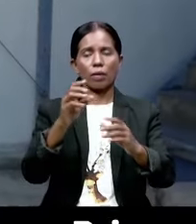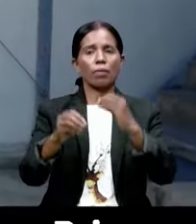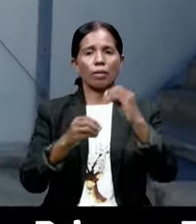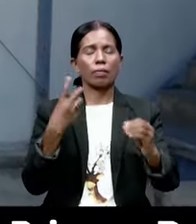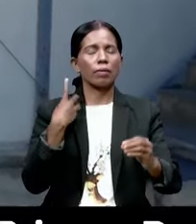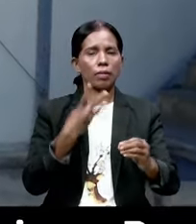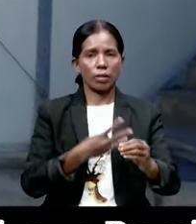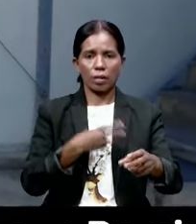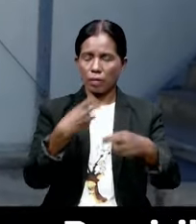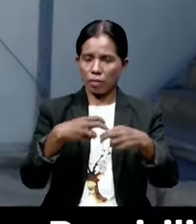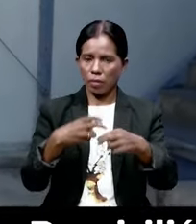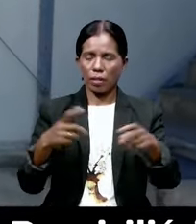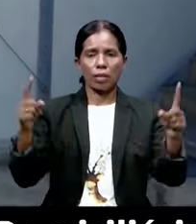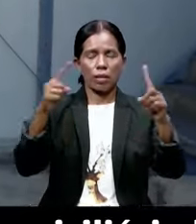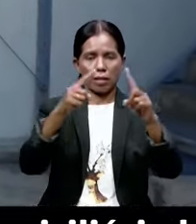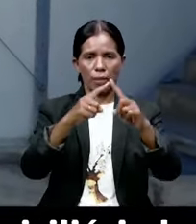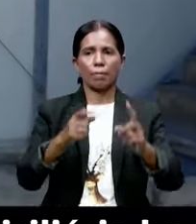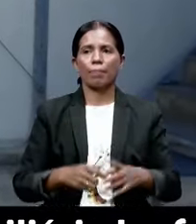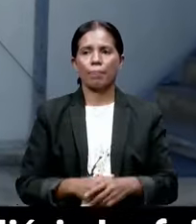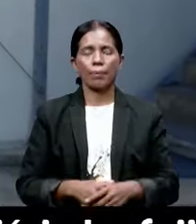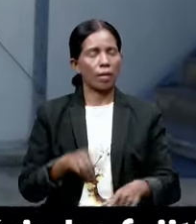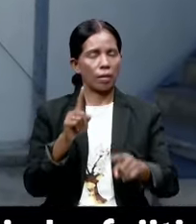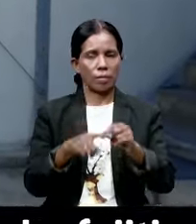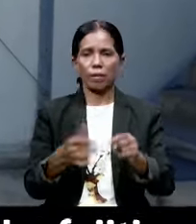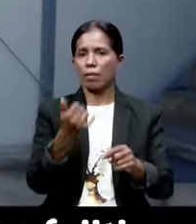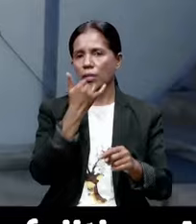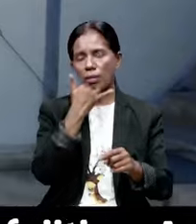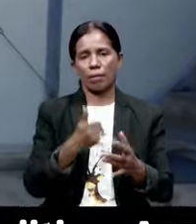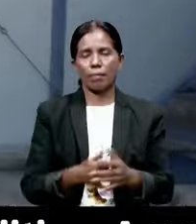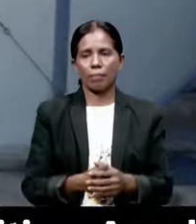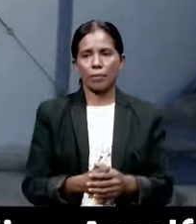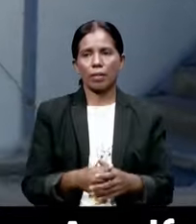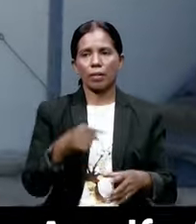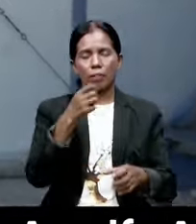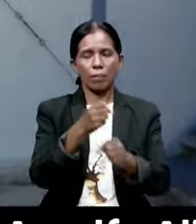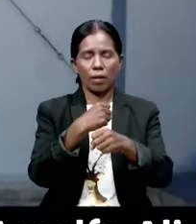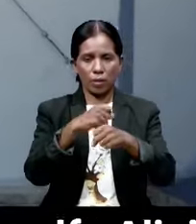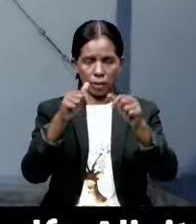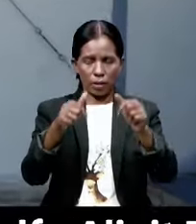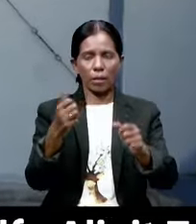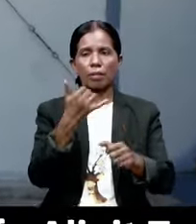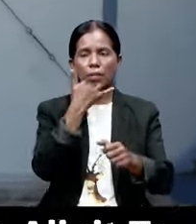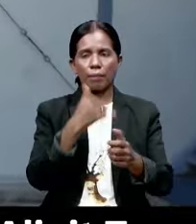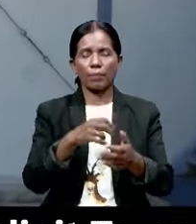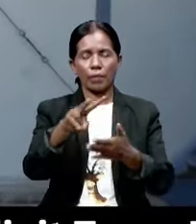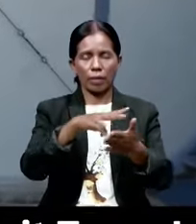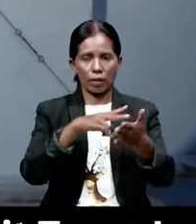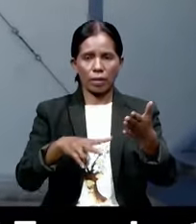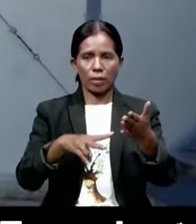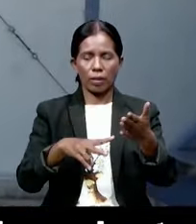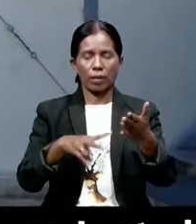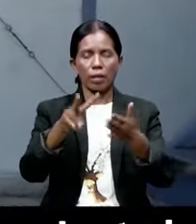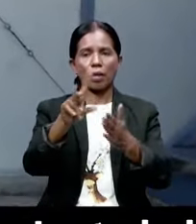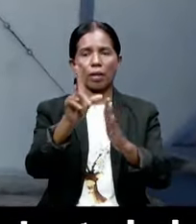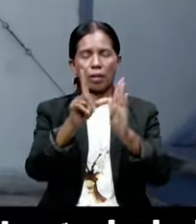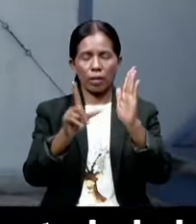soberania ameaçada. Nela vela, né? Sala. Se é uma calda, né? Sala. Né? Violação de